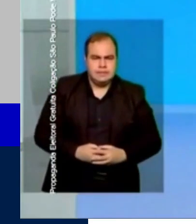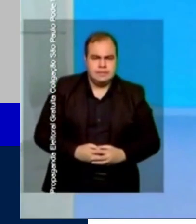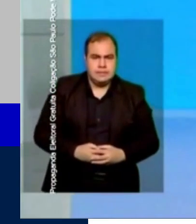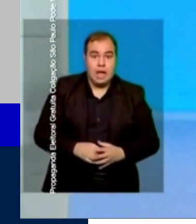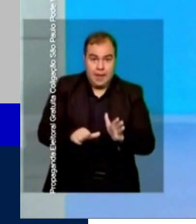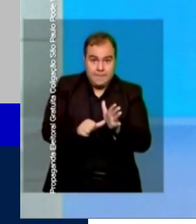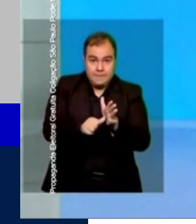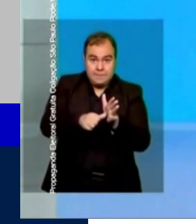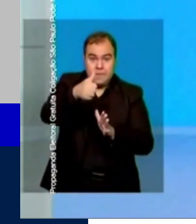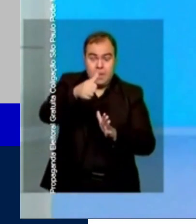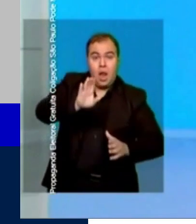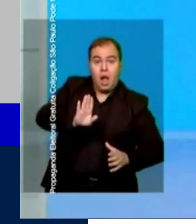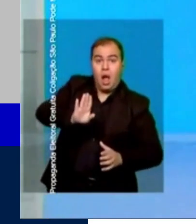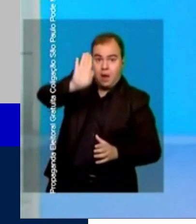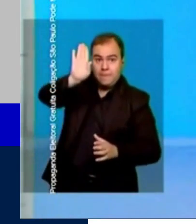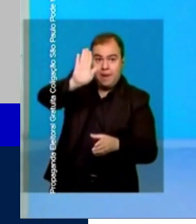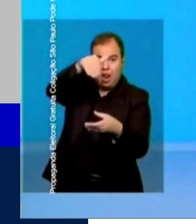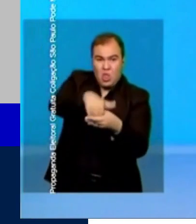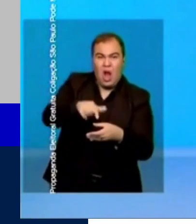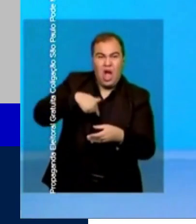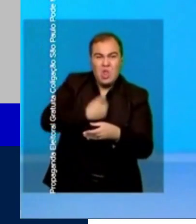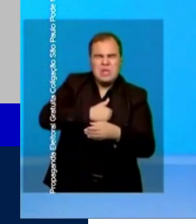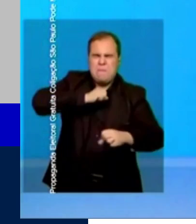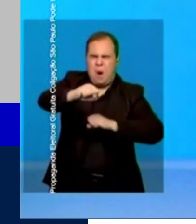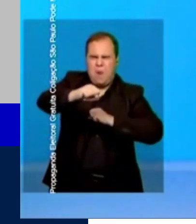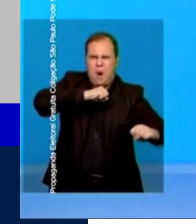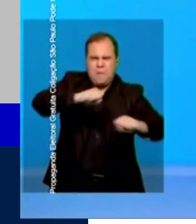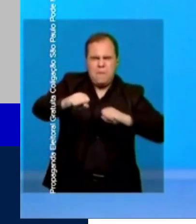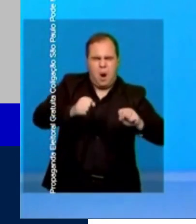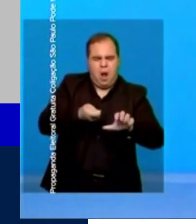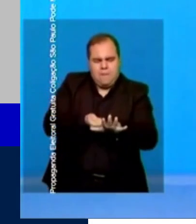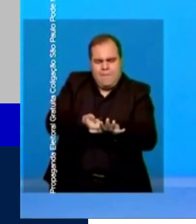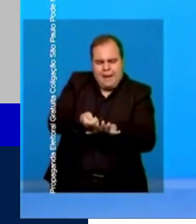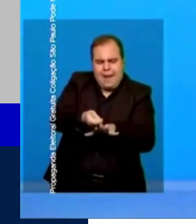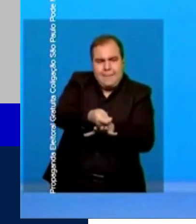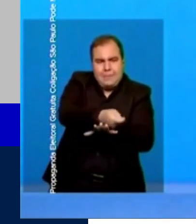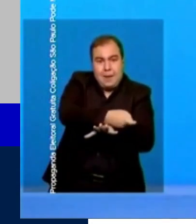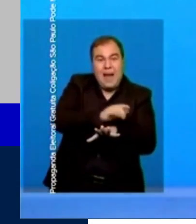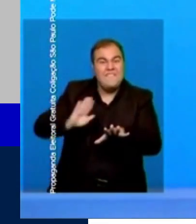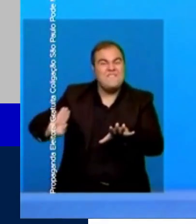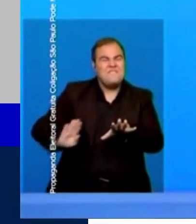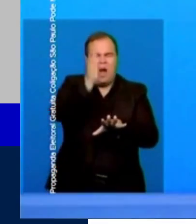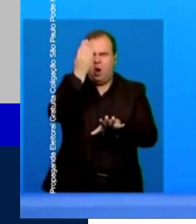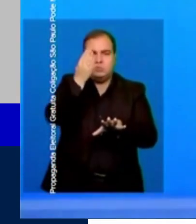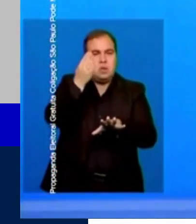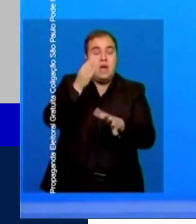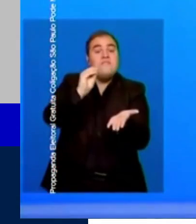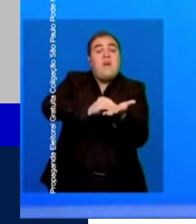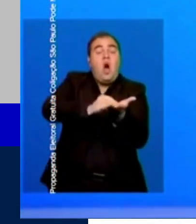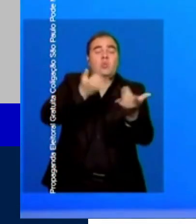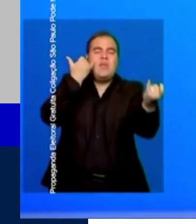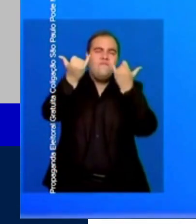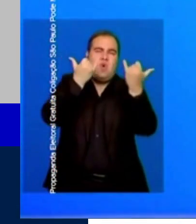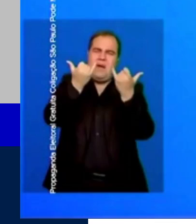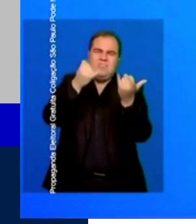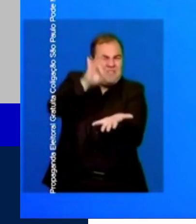É minha primeira campanha eleitoral e a gente está sendo bombardeado por fake news, por notícias falsas, por desinformação. E